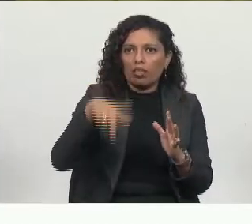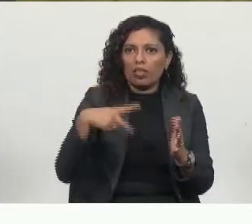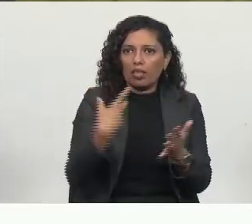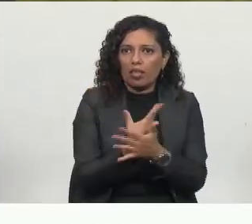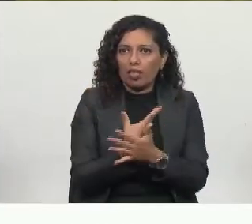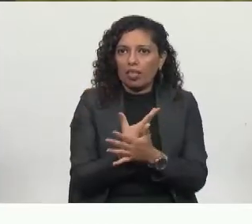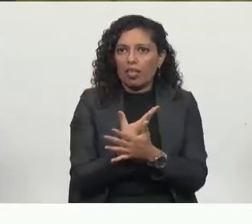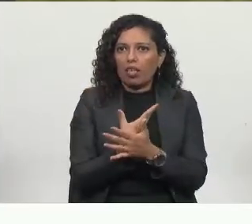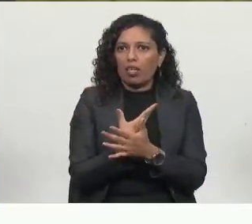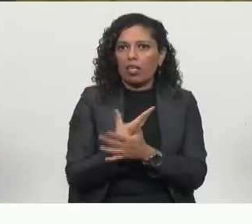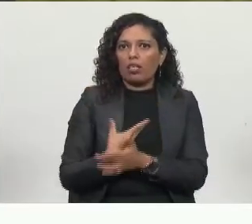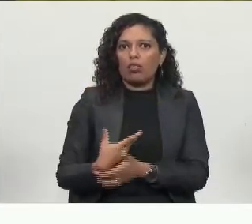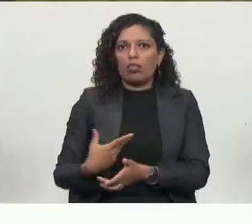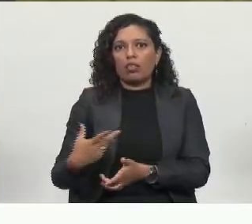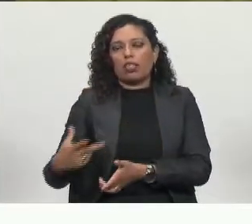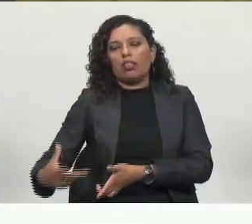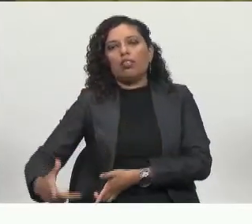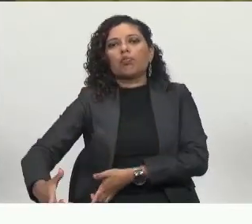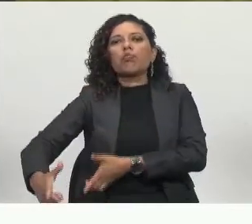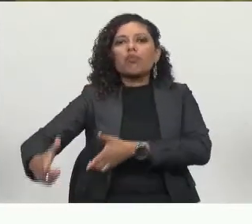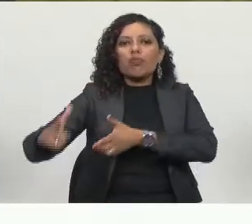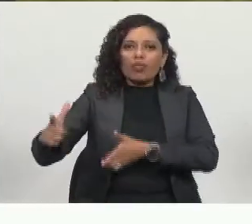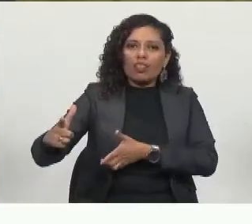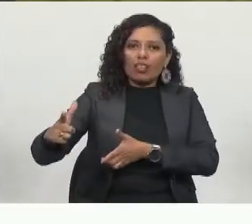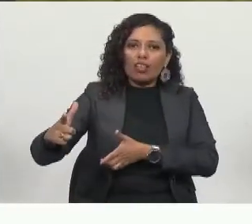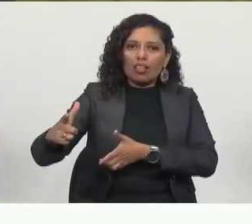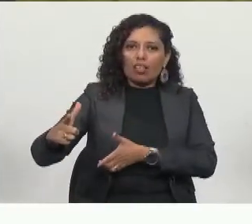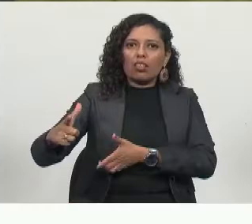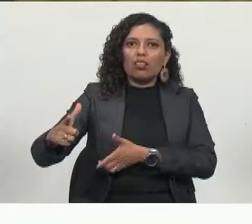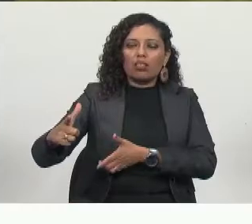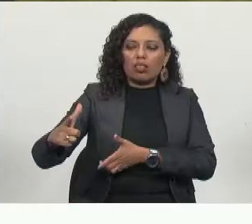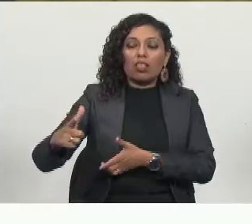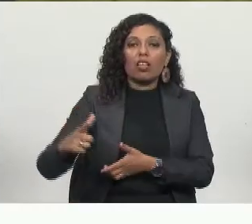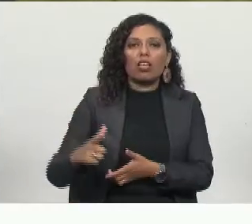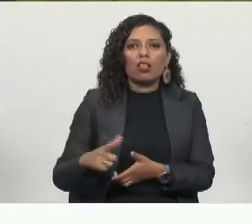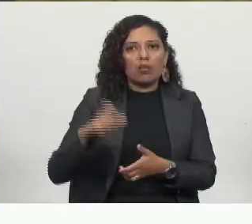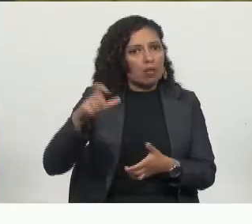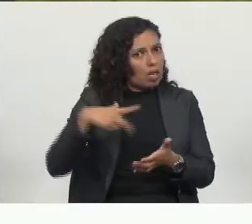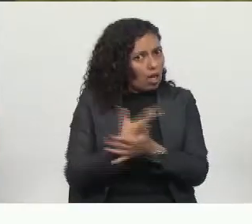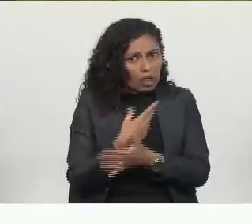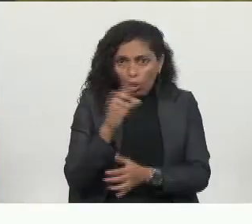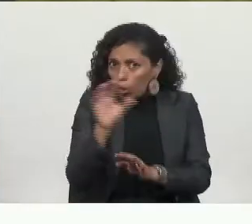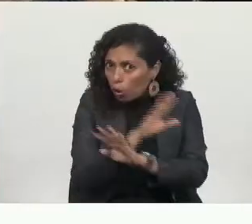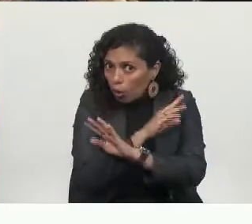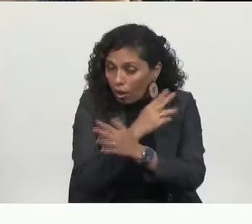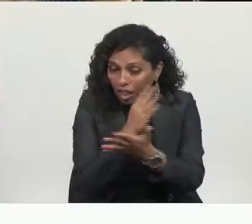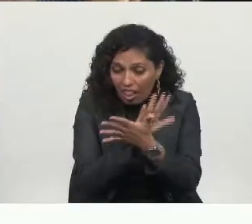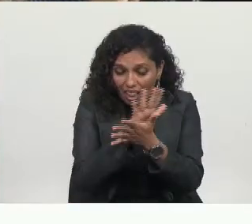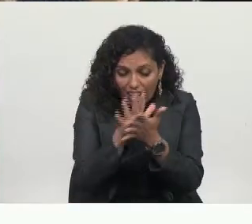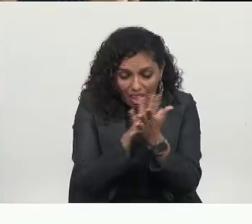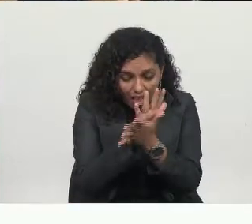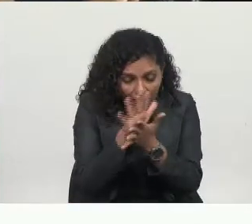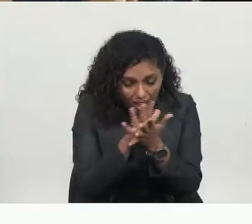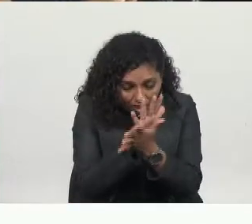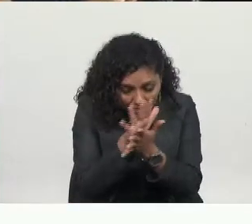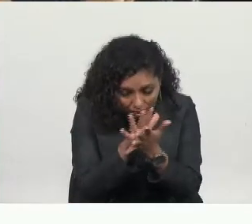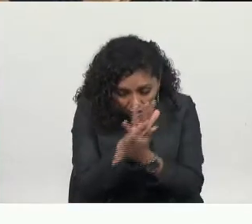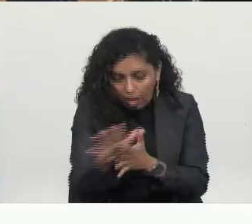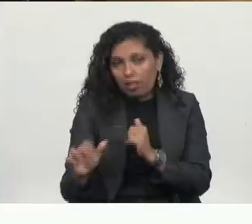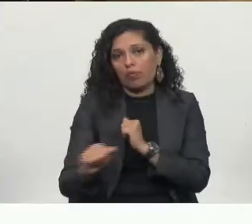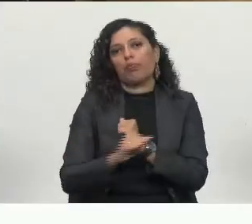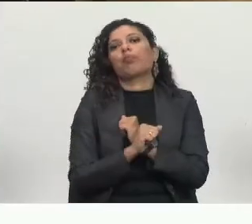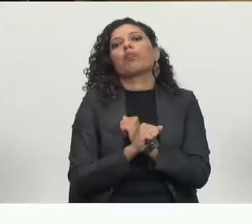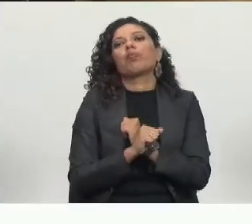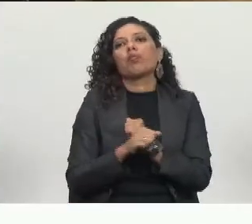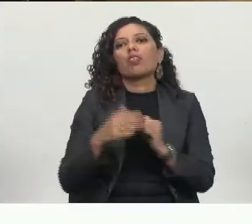Nem um canivete você pode andar, né? Você tem que se jogar, se você tiver nem um canivete... Não tem como. Não pode. Então, eu,